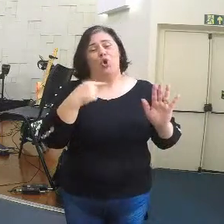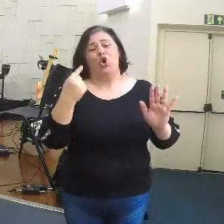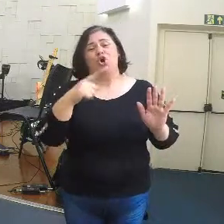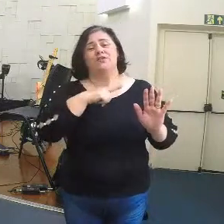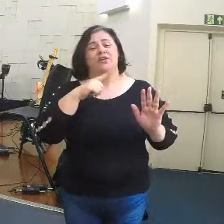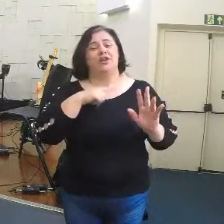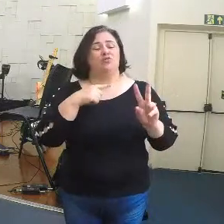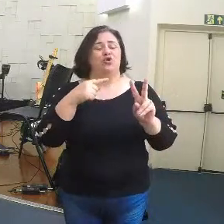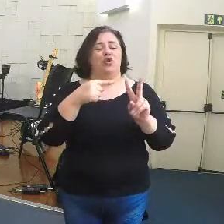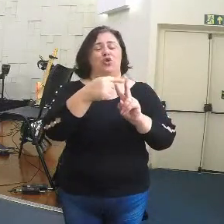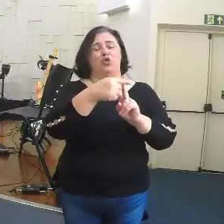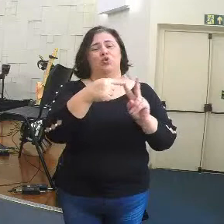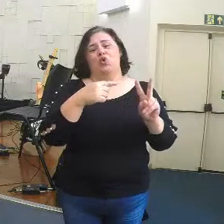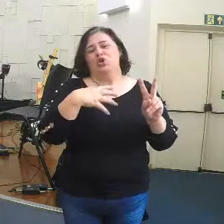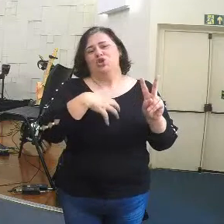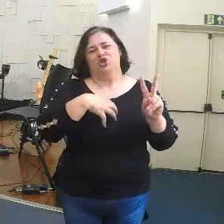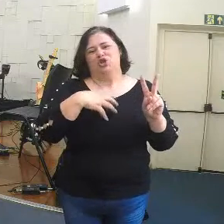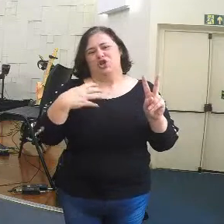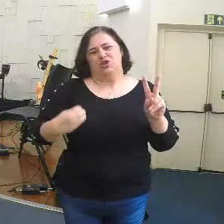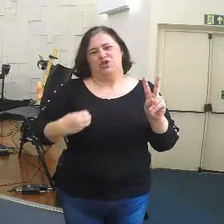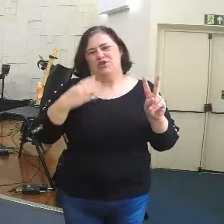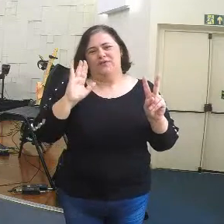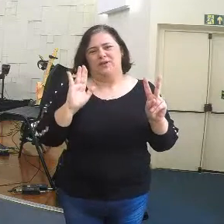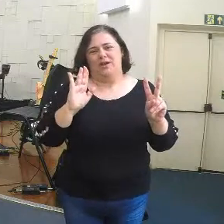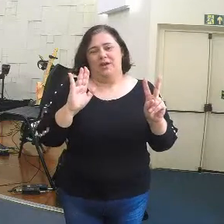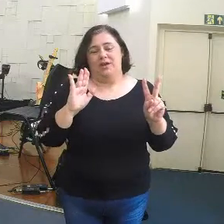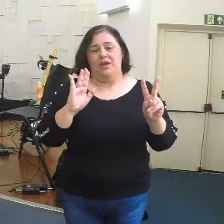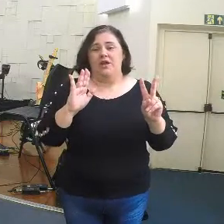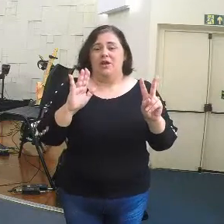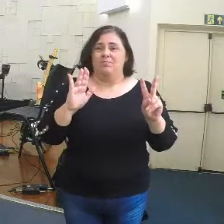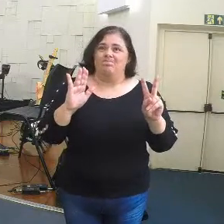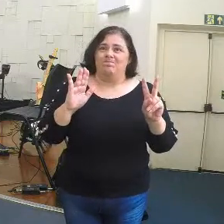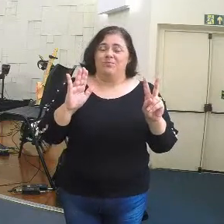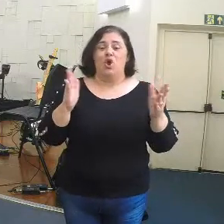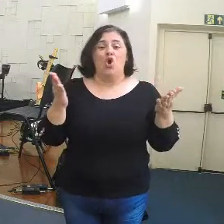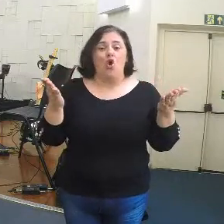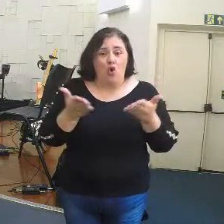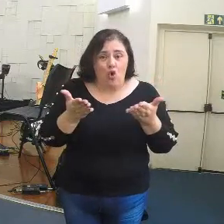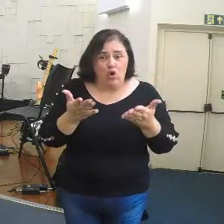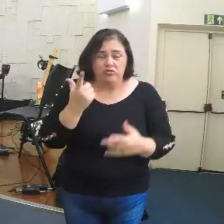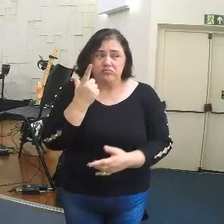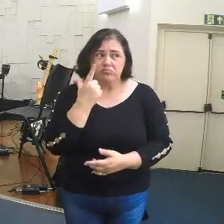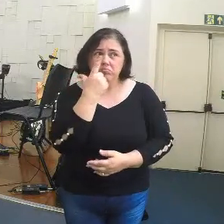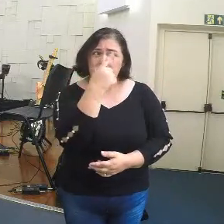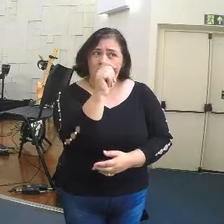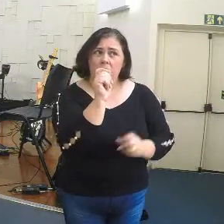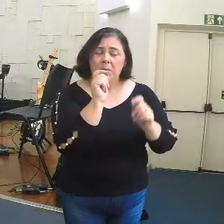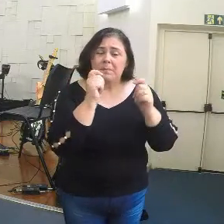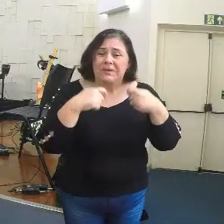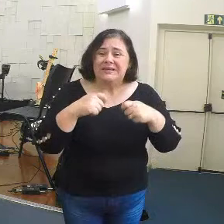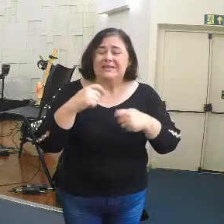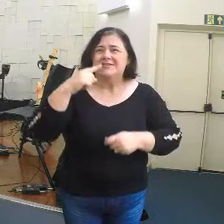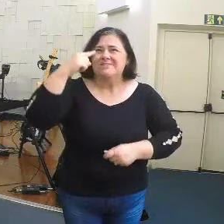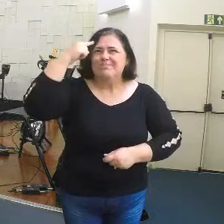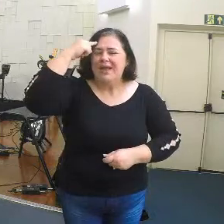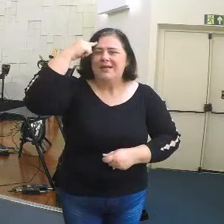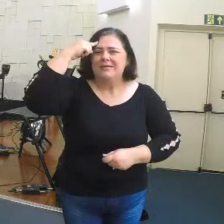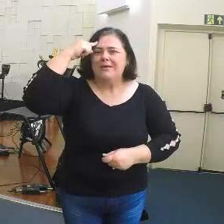viver. E você sairá daqui hoje e terá que tomar uma decisão. Você pode viver a